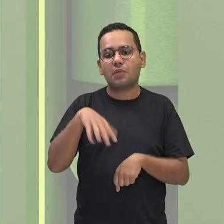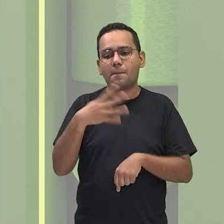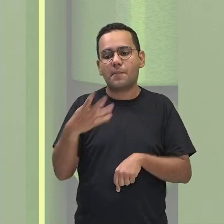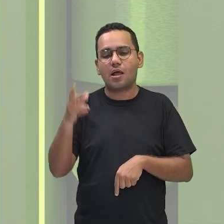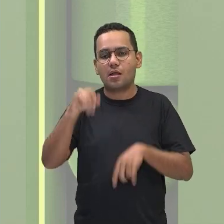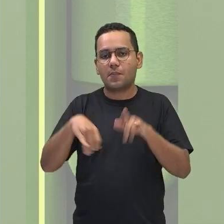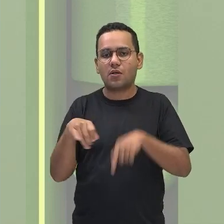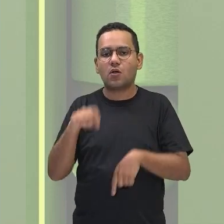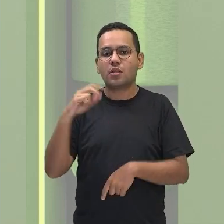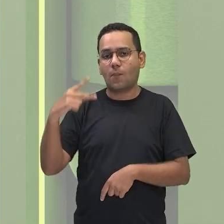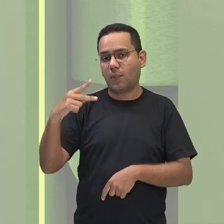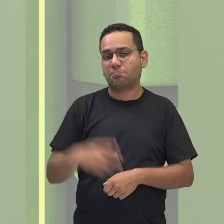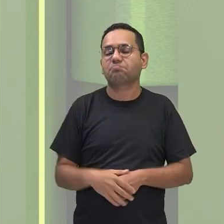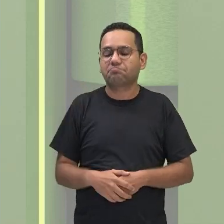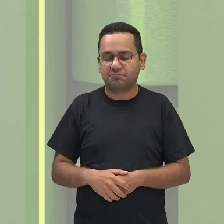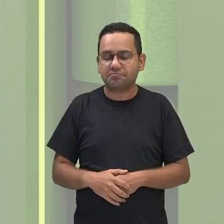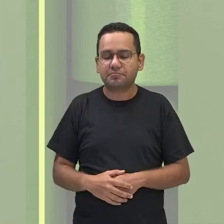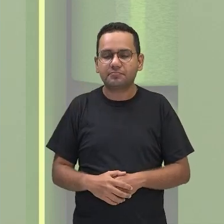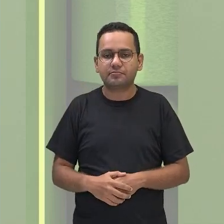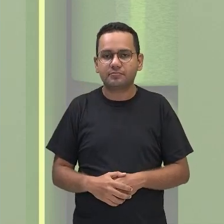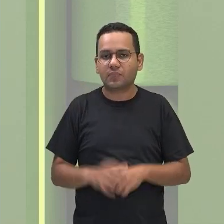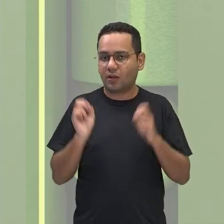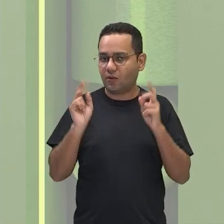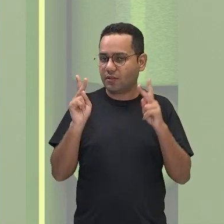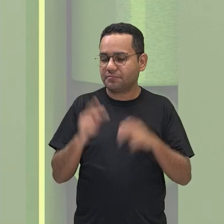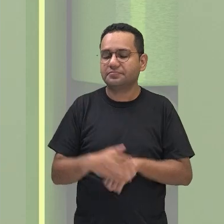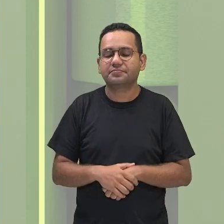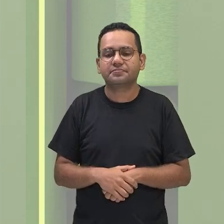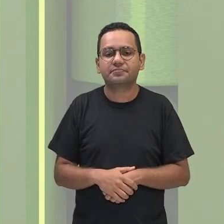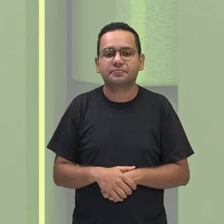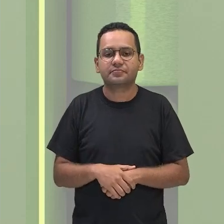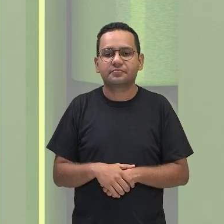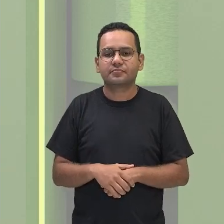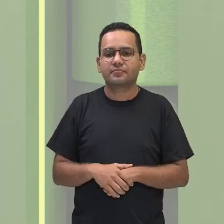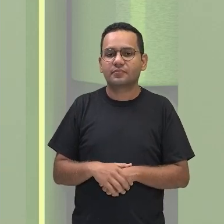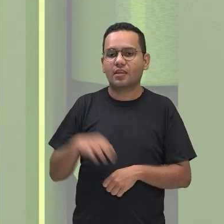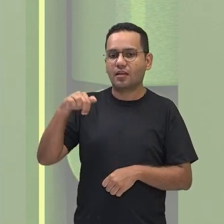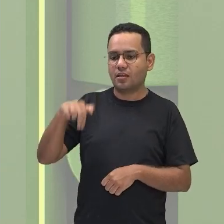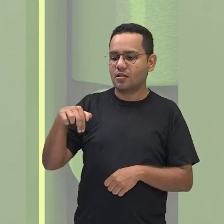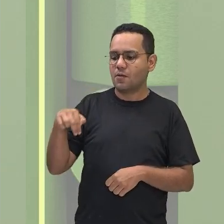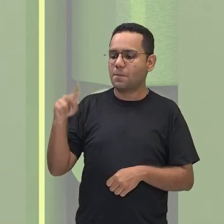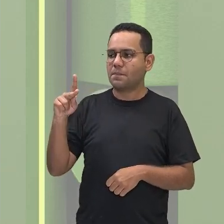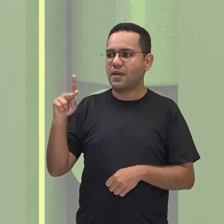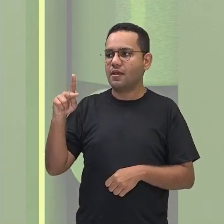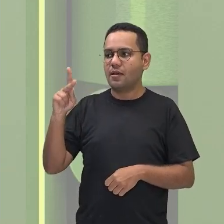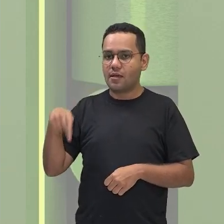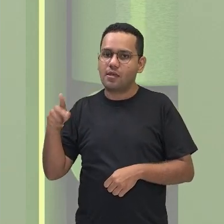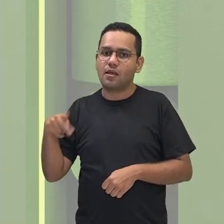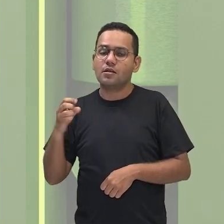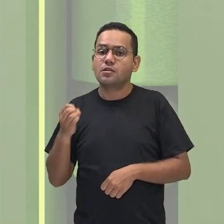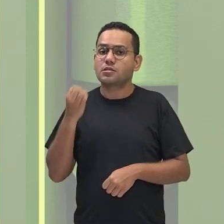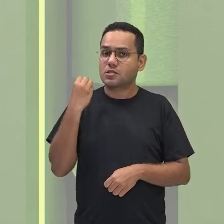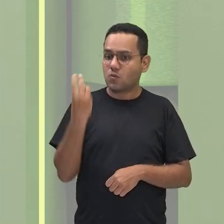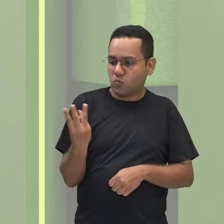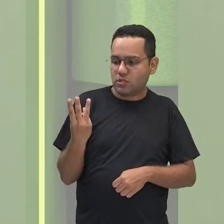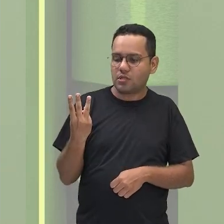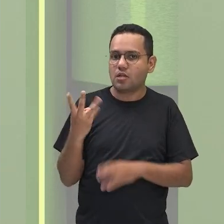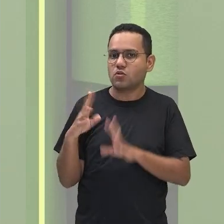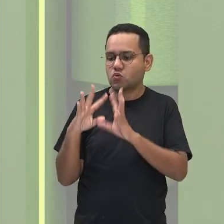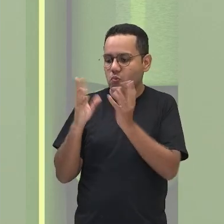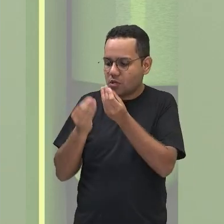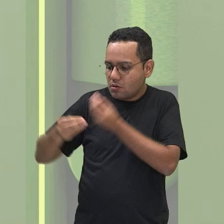pela letra P. Mas voltando à questão do fertilizante, NPK, a combinação de 3 elementos químicos para